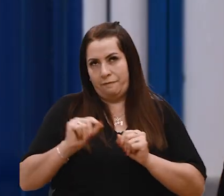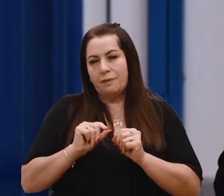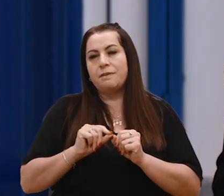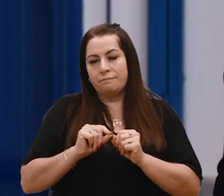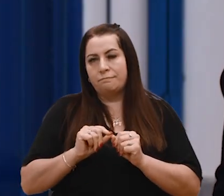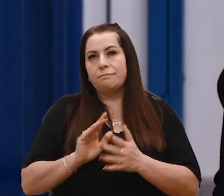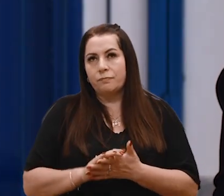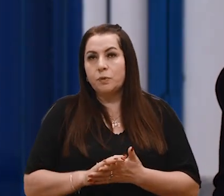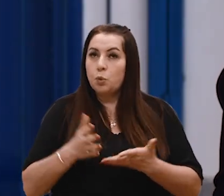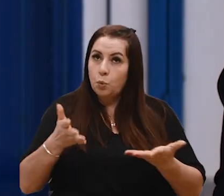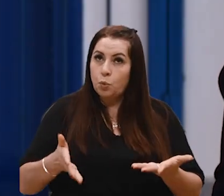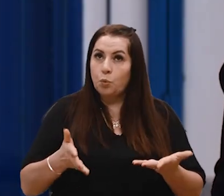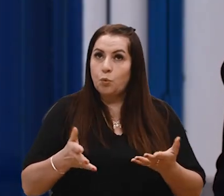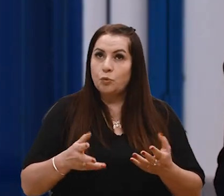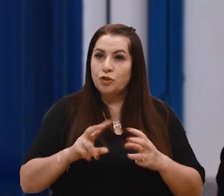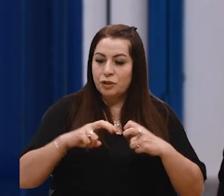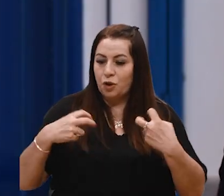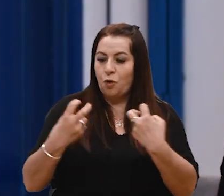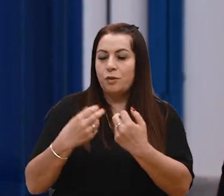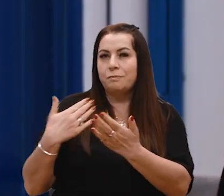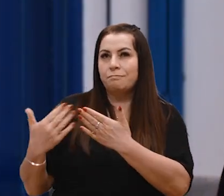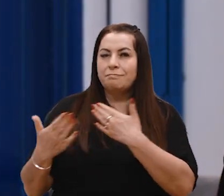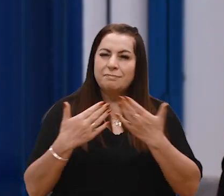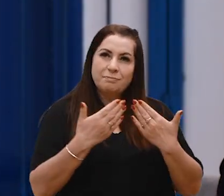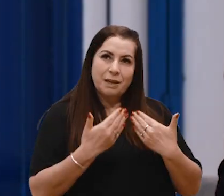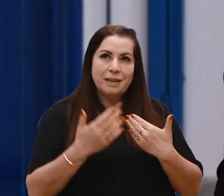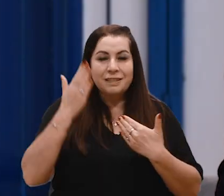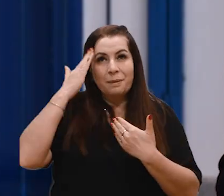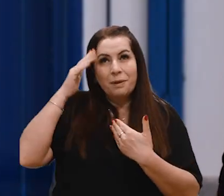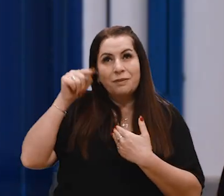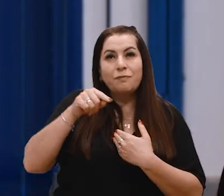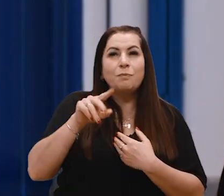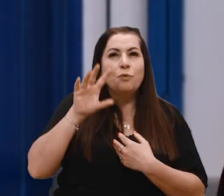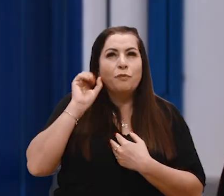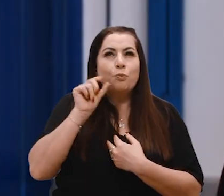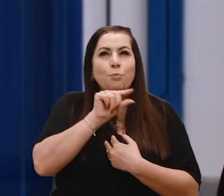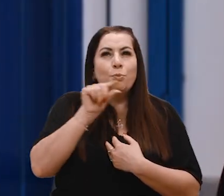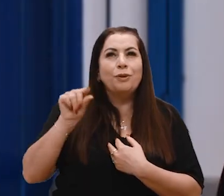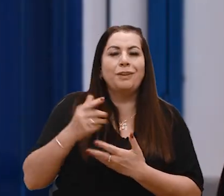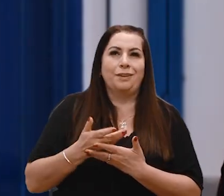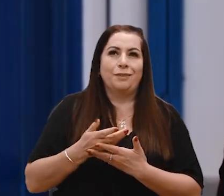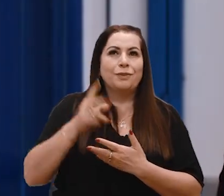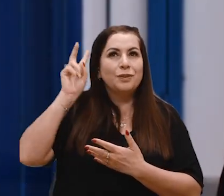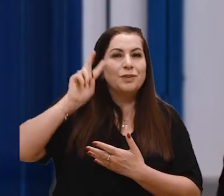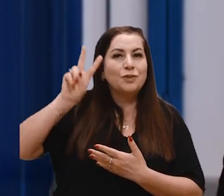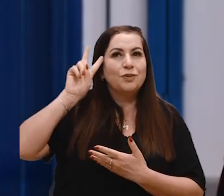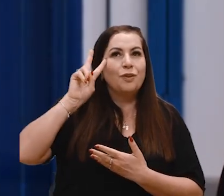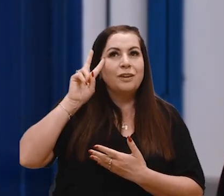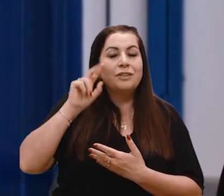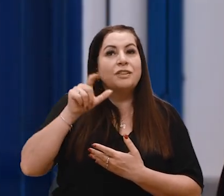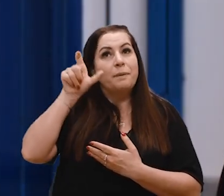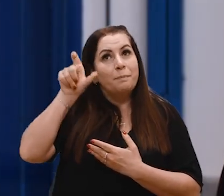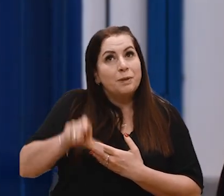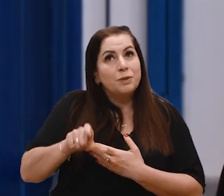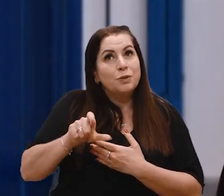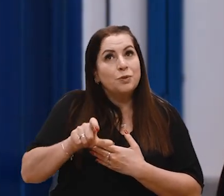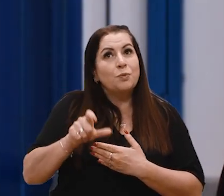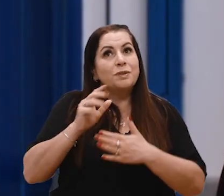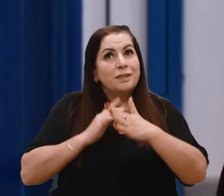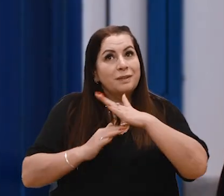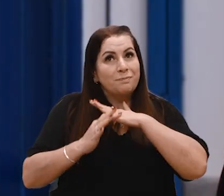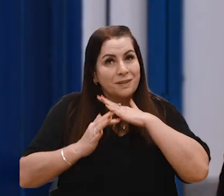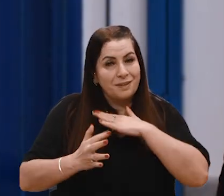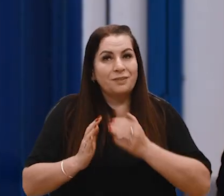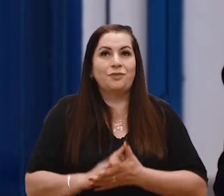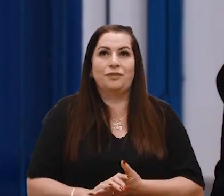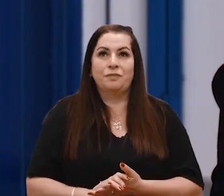muitas pessoas têm feito. E hoje a Roda de Saberes veio ouvir um pouco das histórias de quem